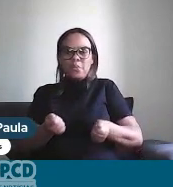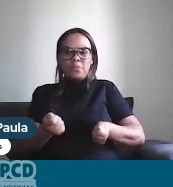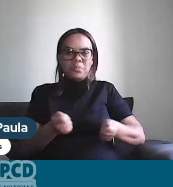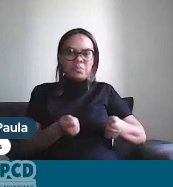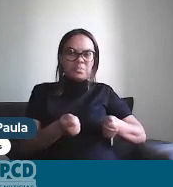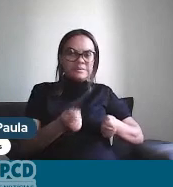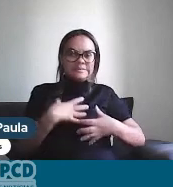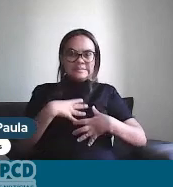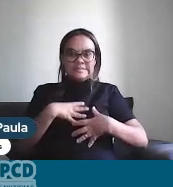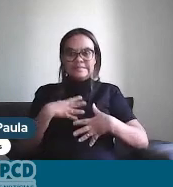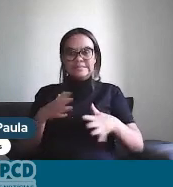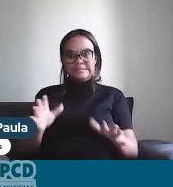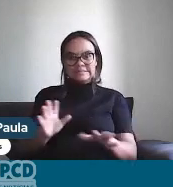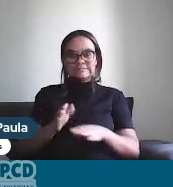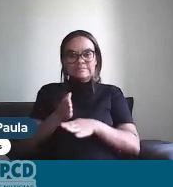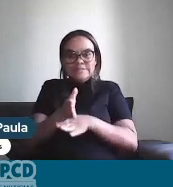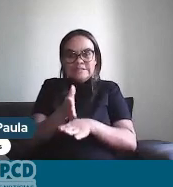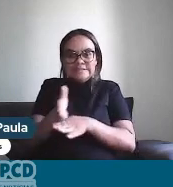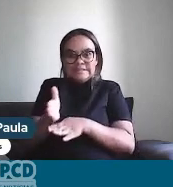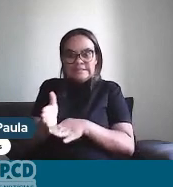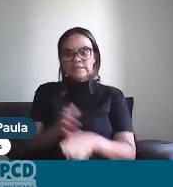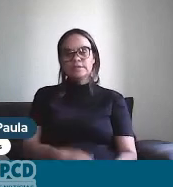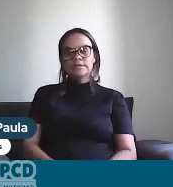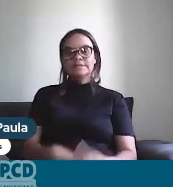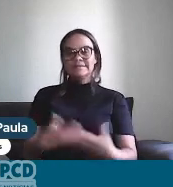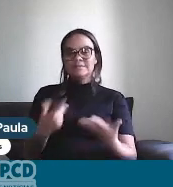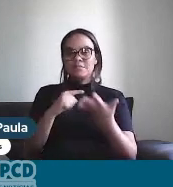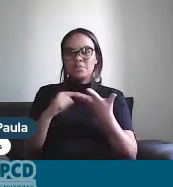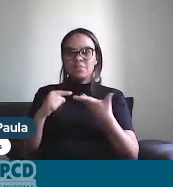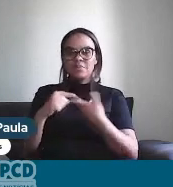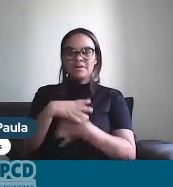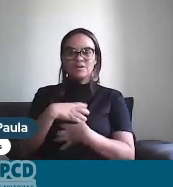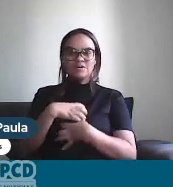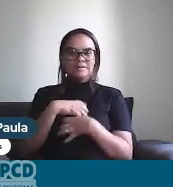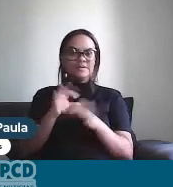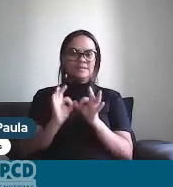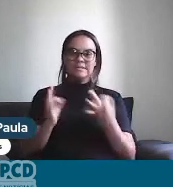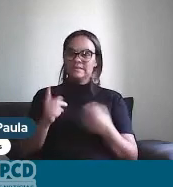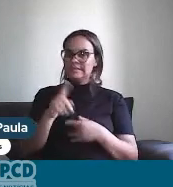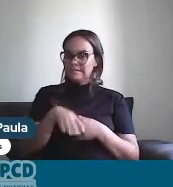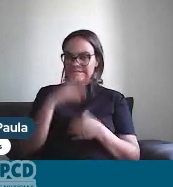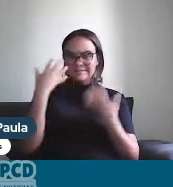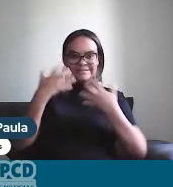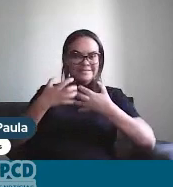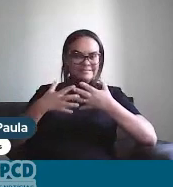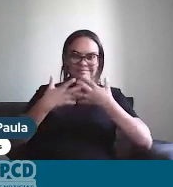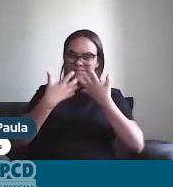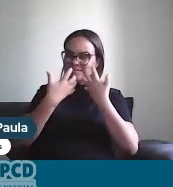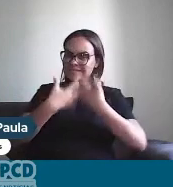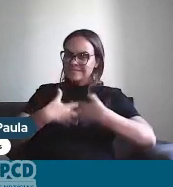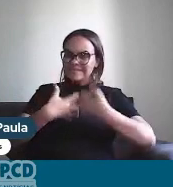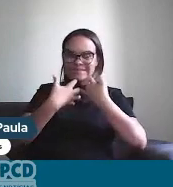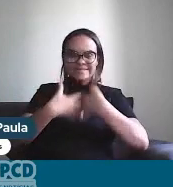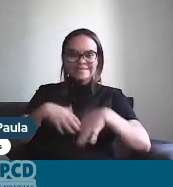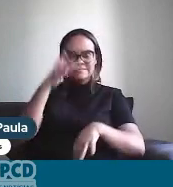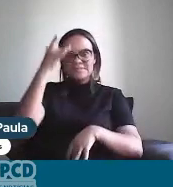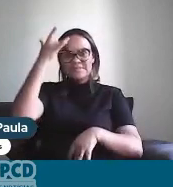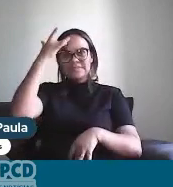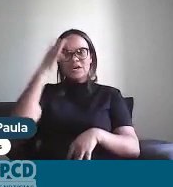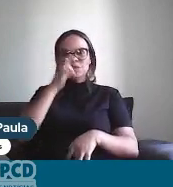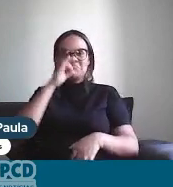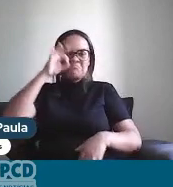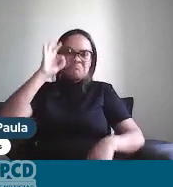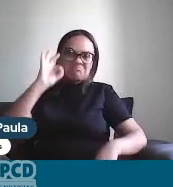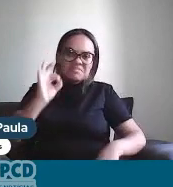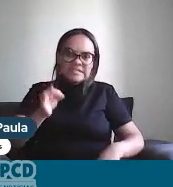sob controle. Então, é uma série de sentimentos que não é tão simples quanto parece quando a gente acha que tá ok,